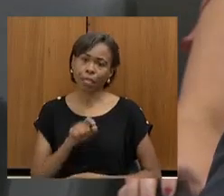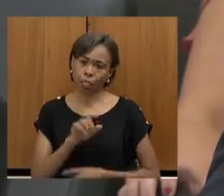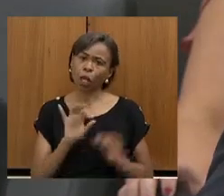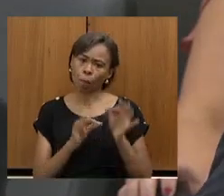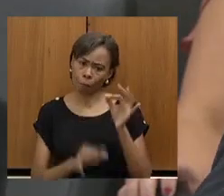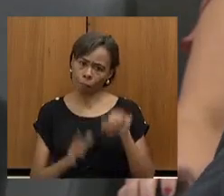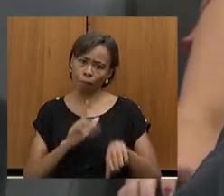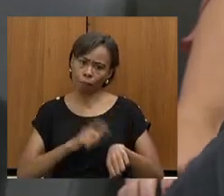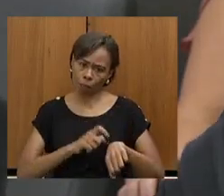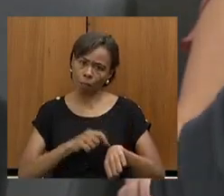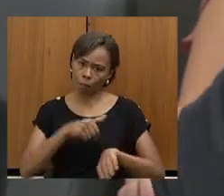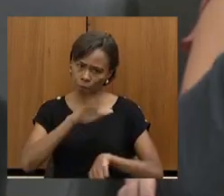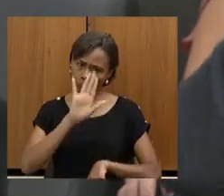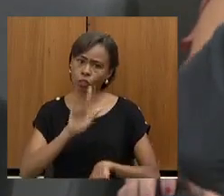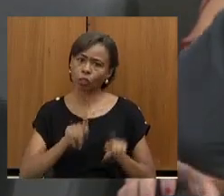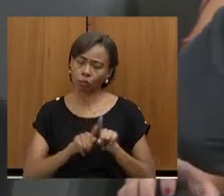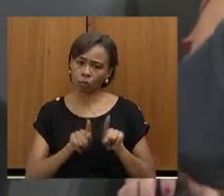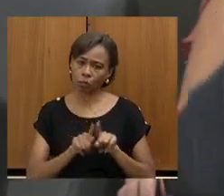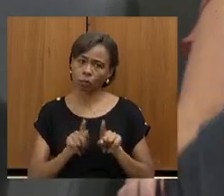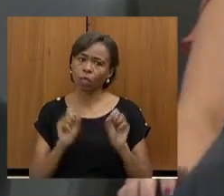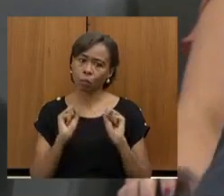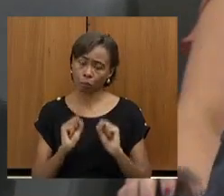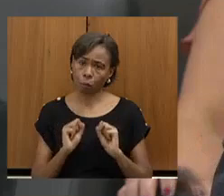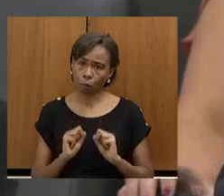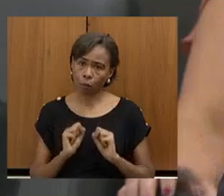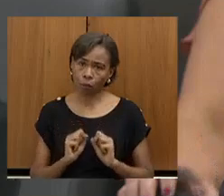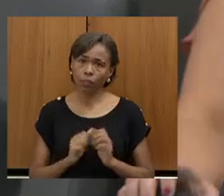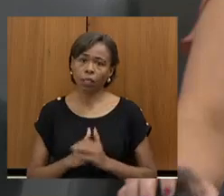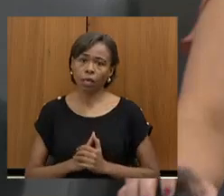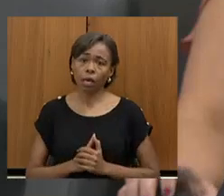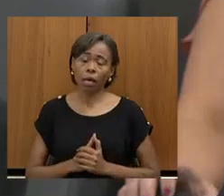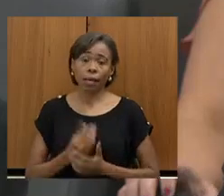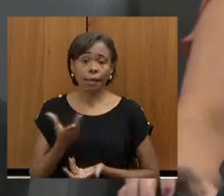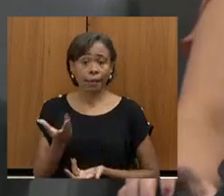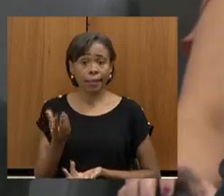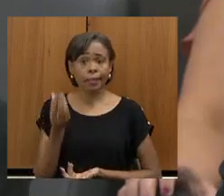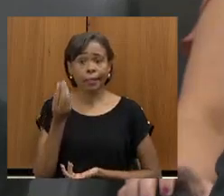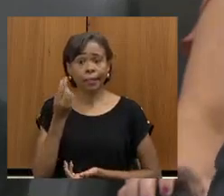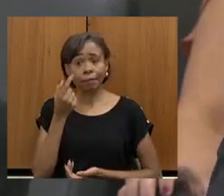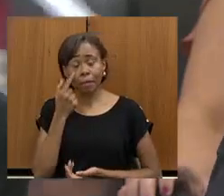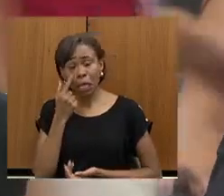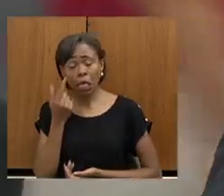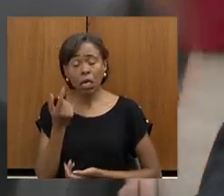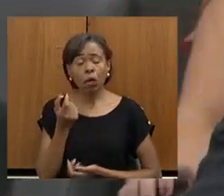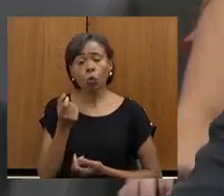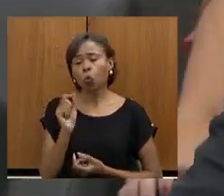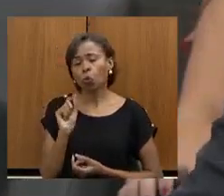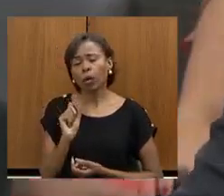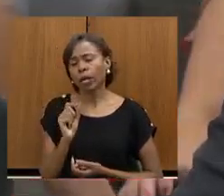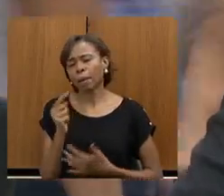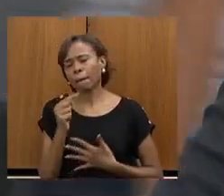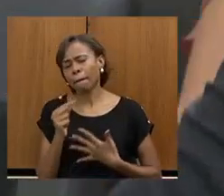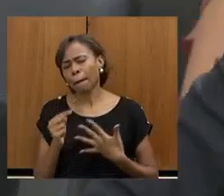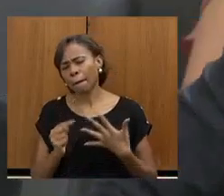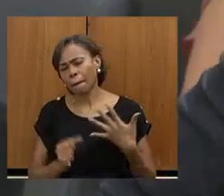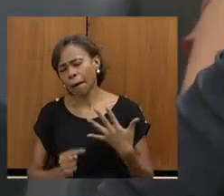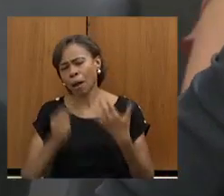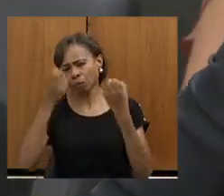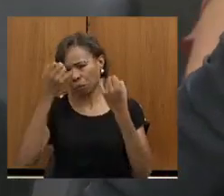maior também para que a gente possa aqui ter também uma elucidação, alguns fatos importantes aqui,